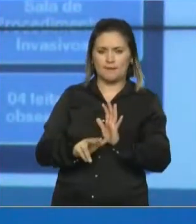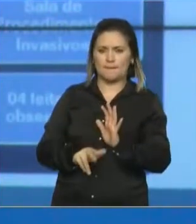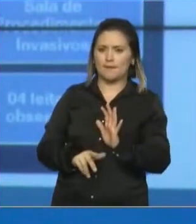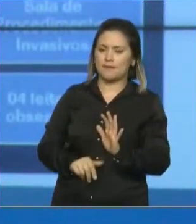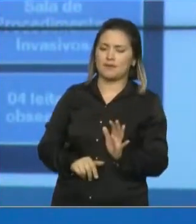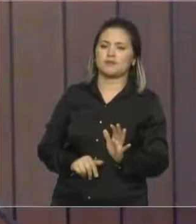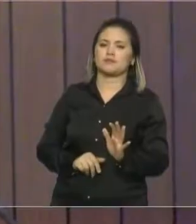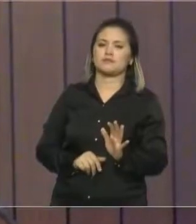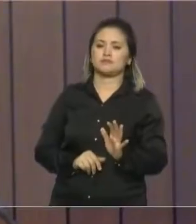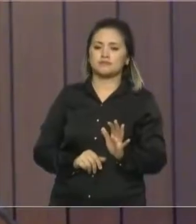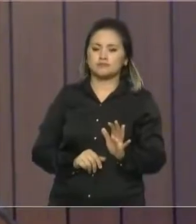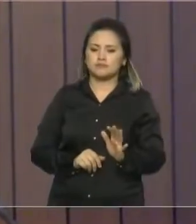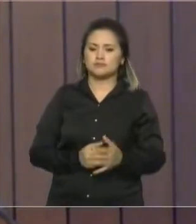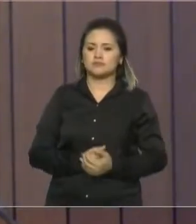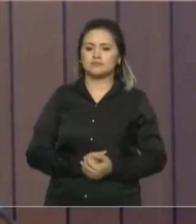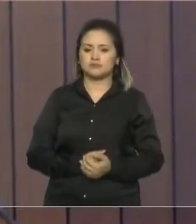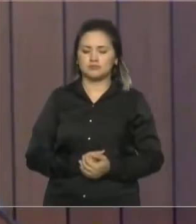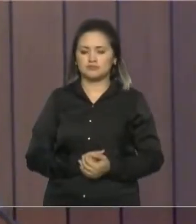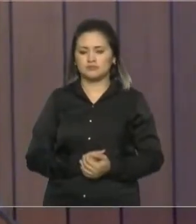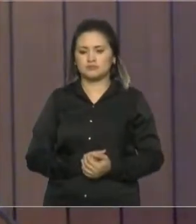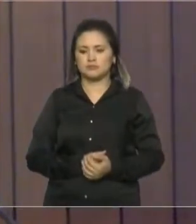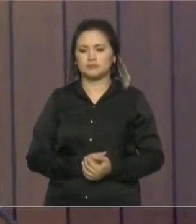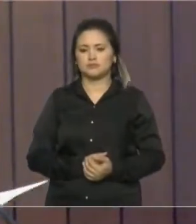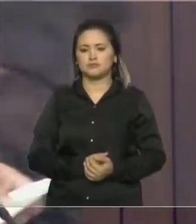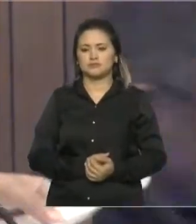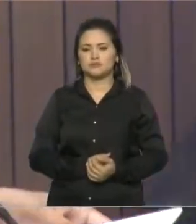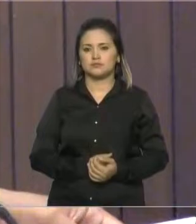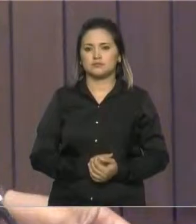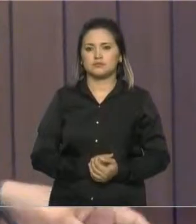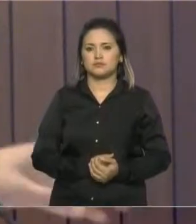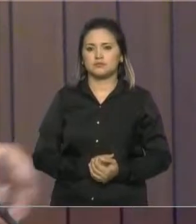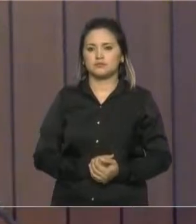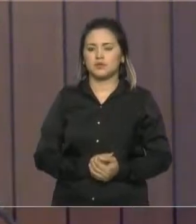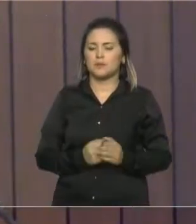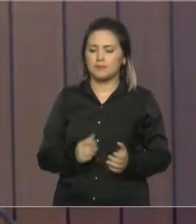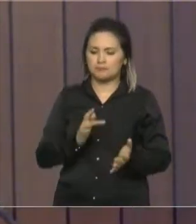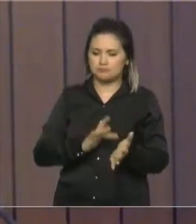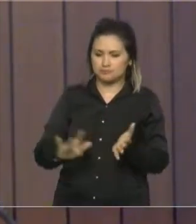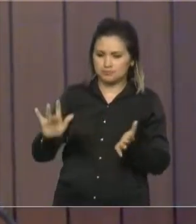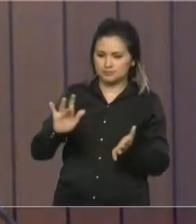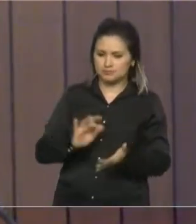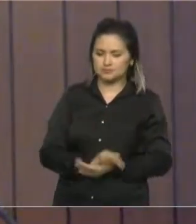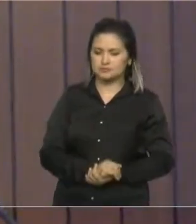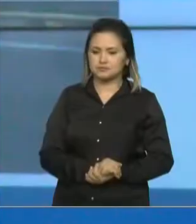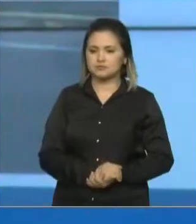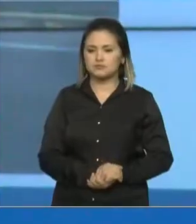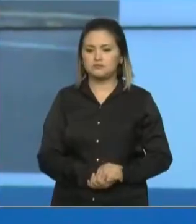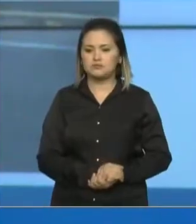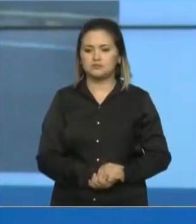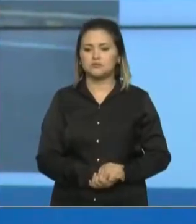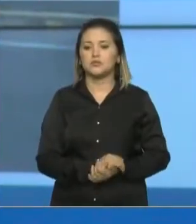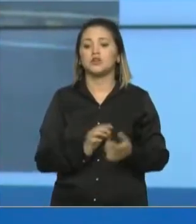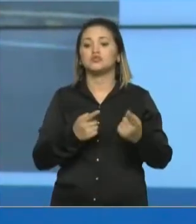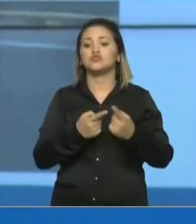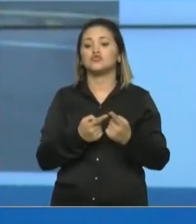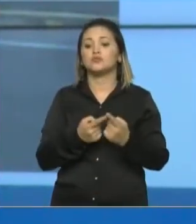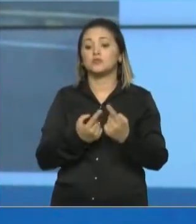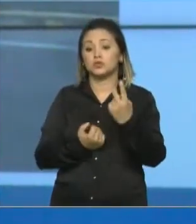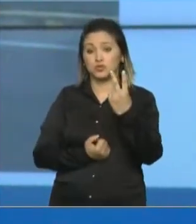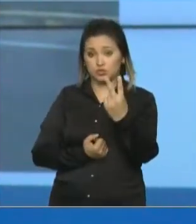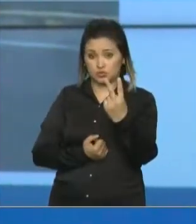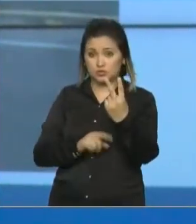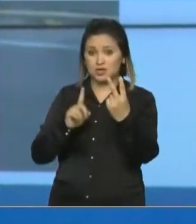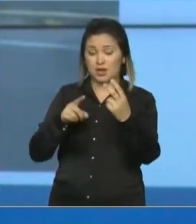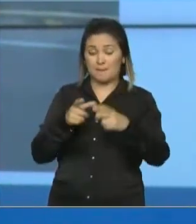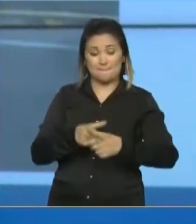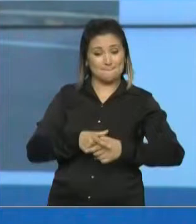e mais outros serviços técnicos. Pode passar. Já na policlínica tipo 2, que é a policlínica maior,